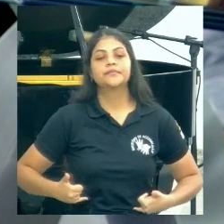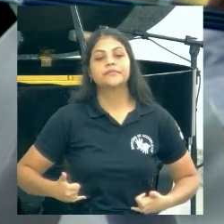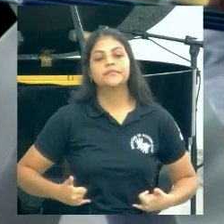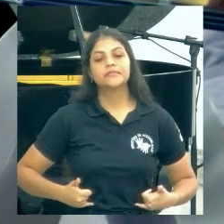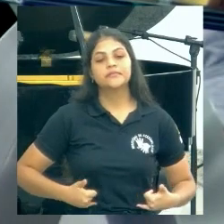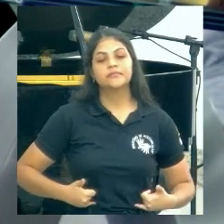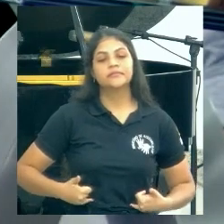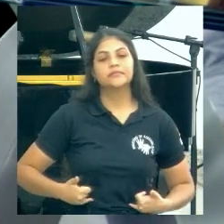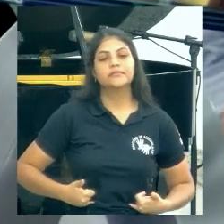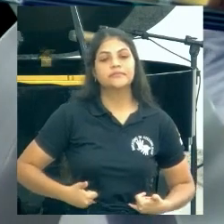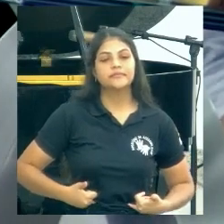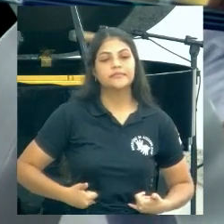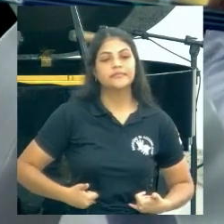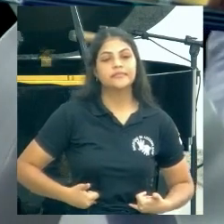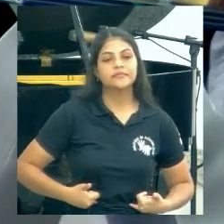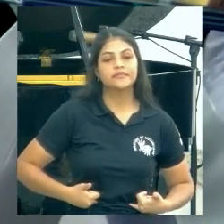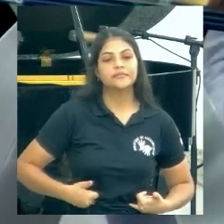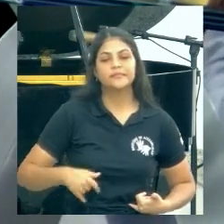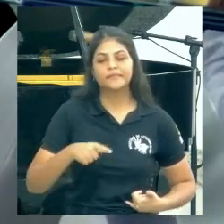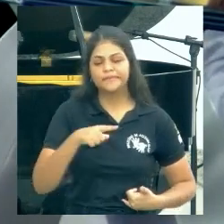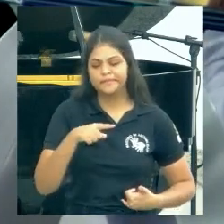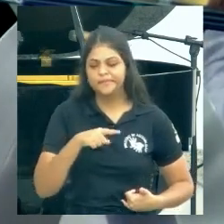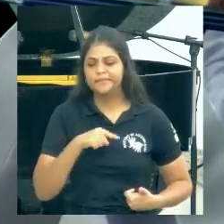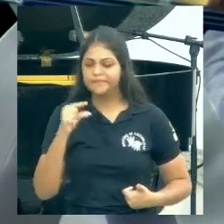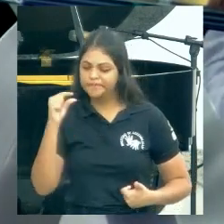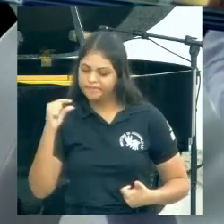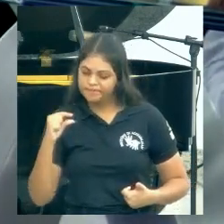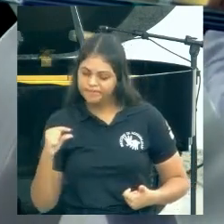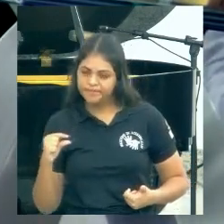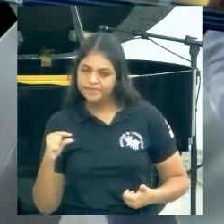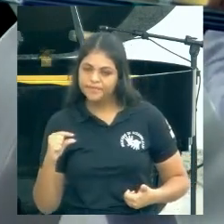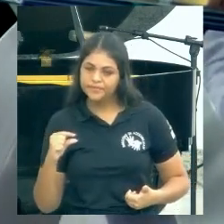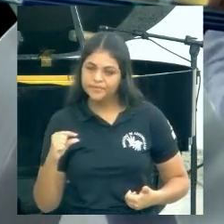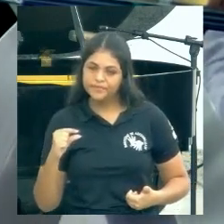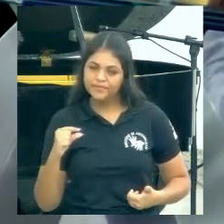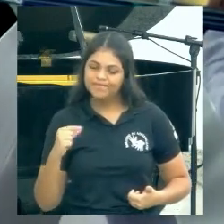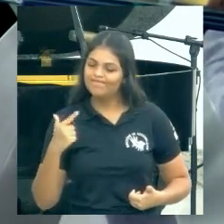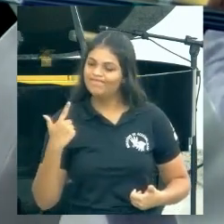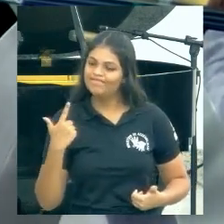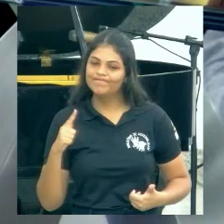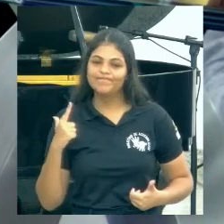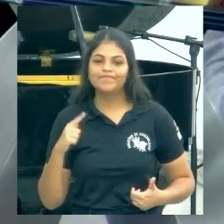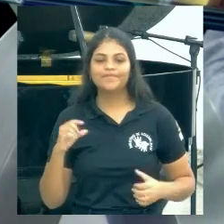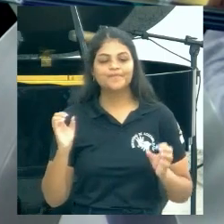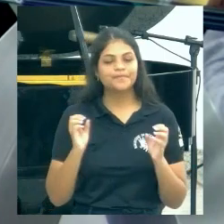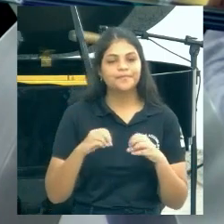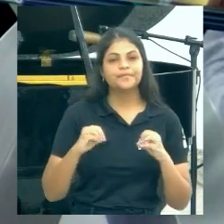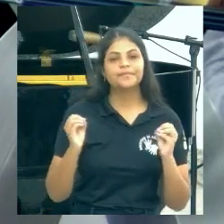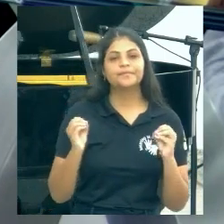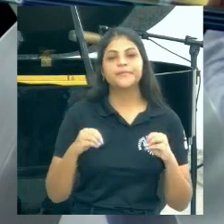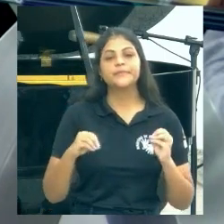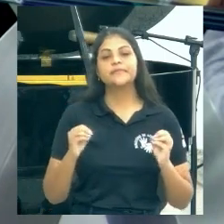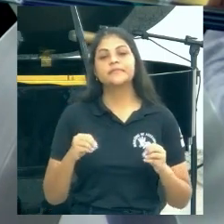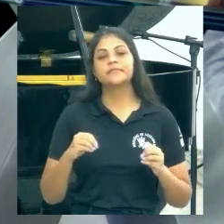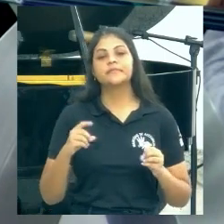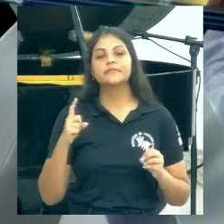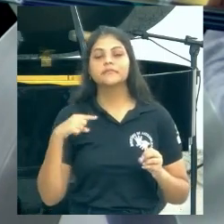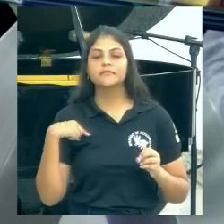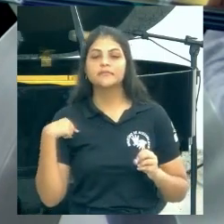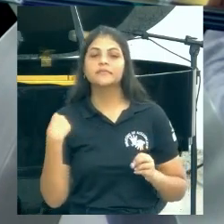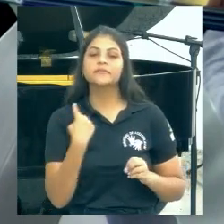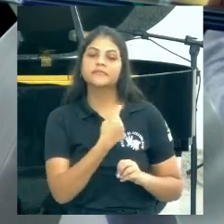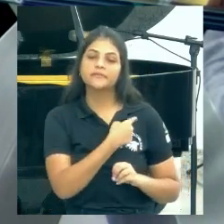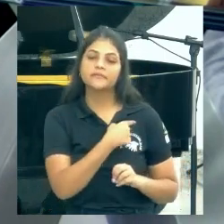do que tem pouco, do que não tem nada. A gente todos